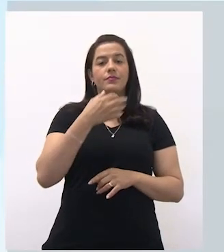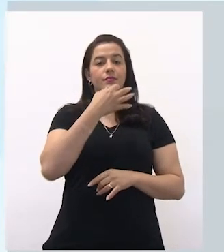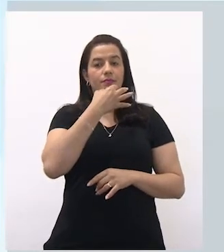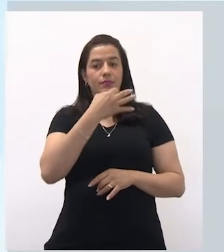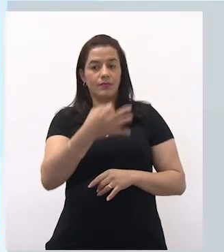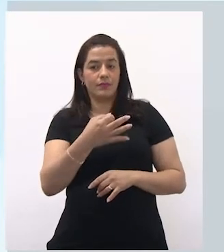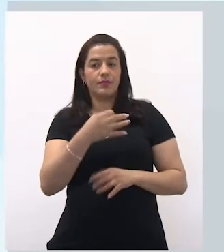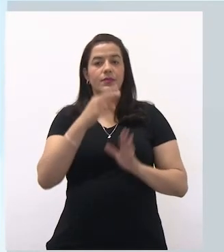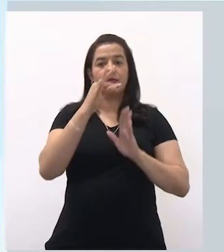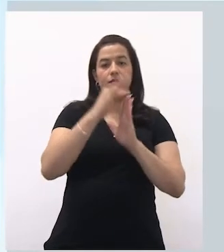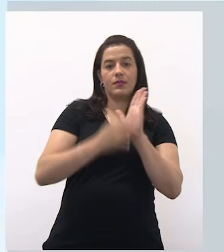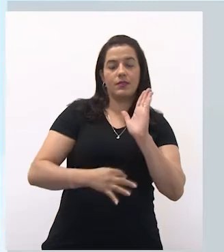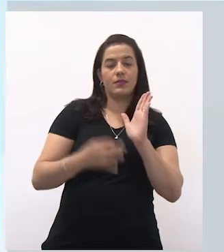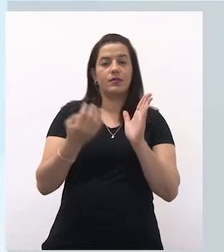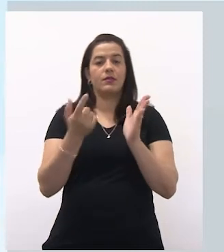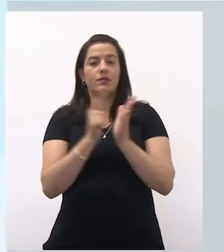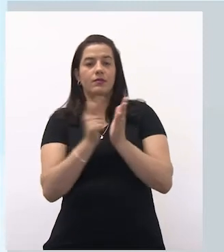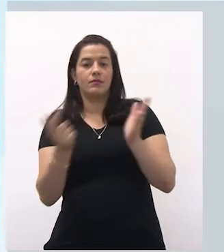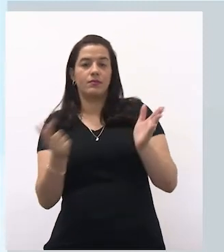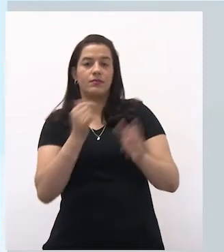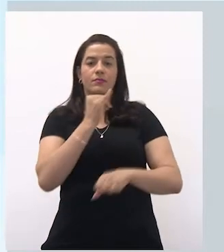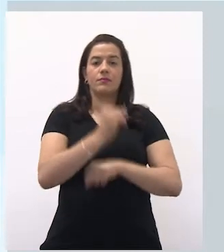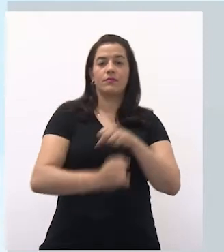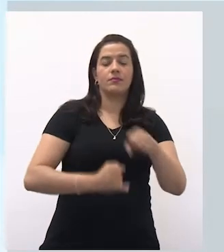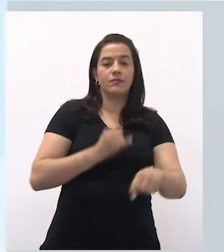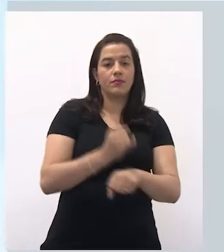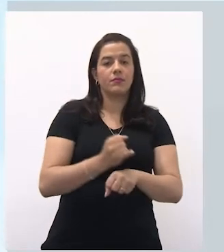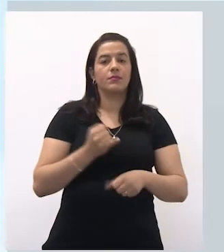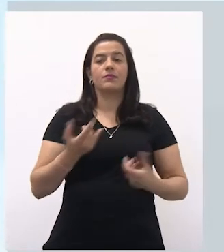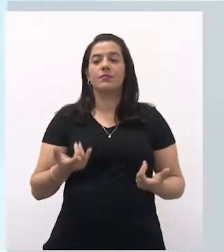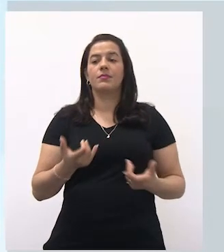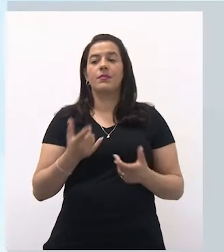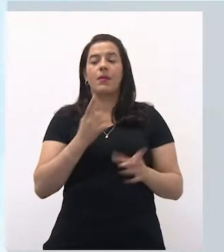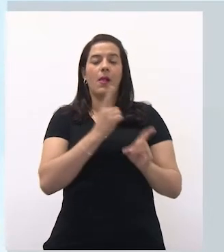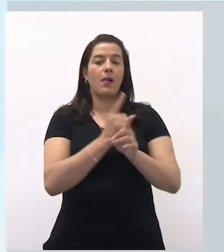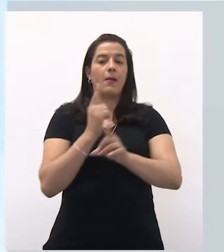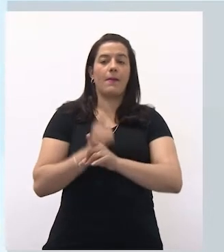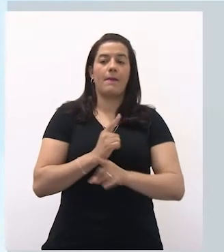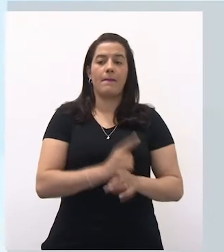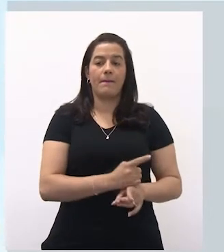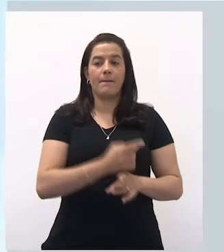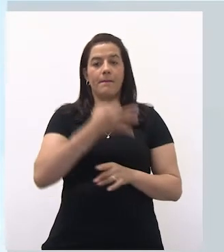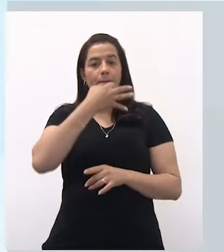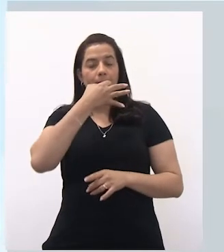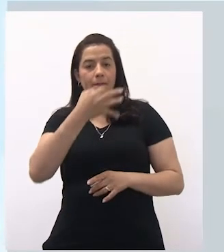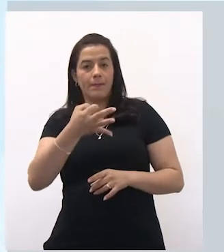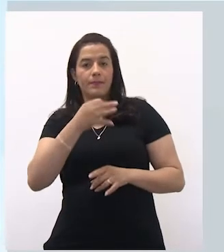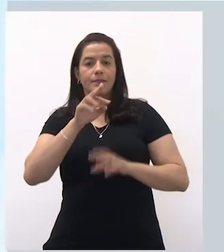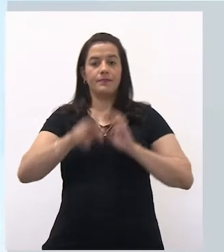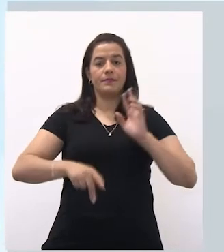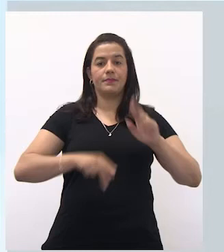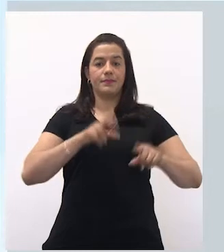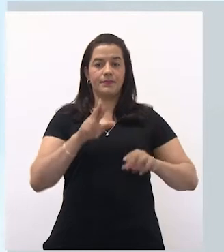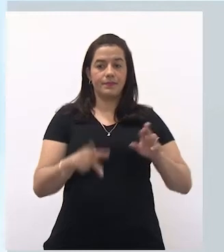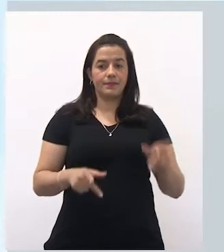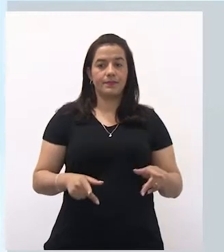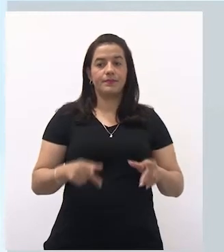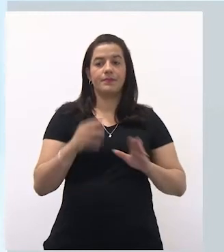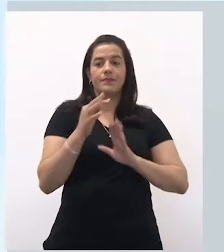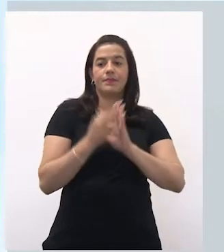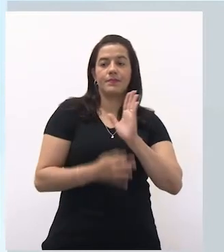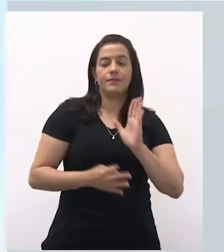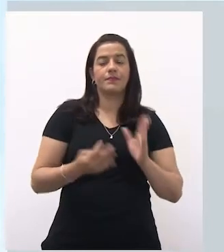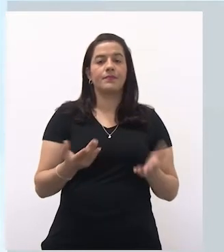em textos informáticos, jornalísticos, publicitários, tem distinguir fato de opiniões em segmentos descontínuos de texto, fato